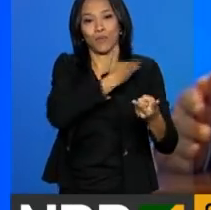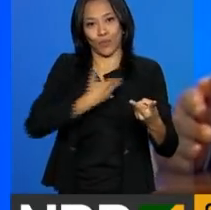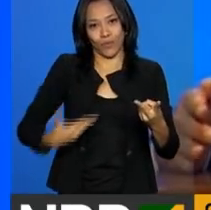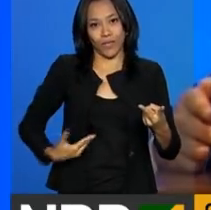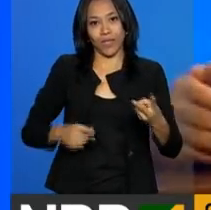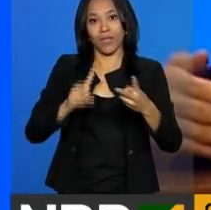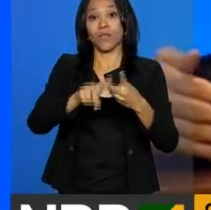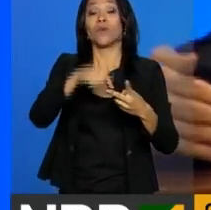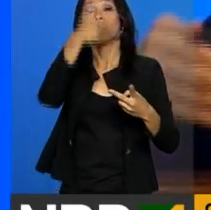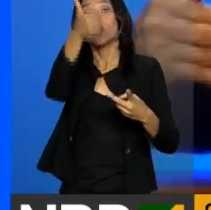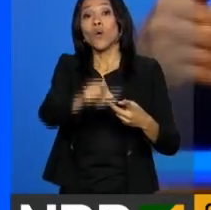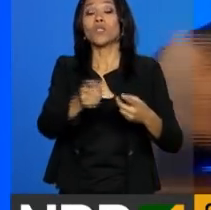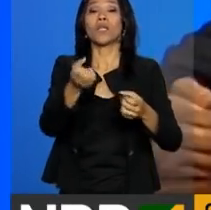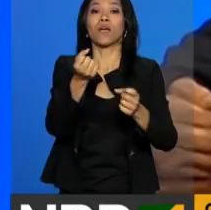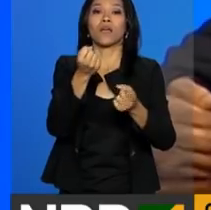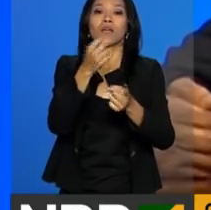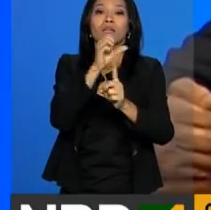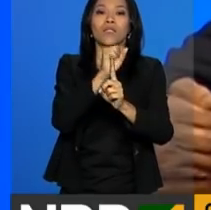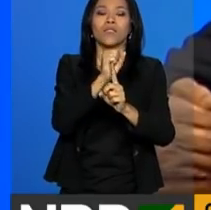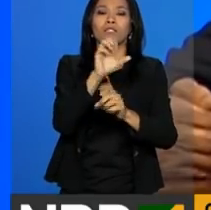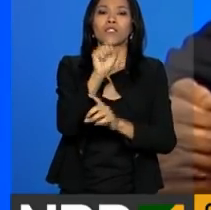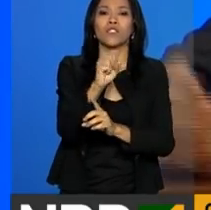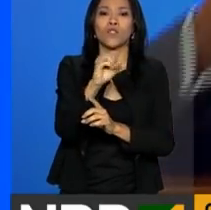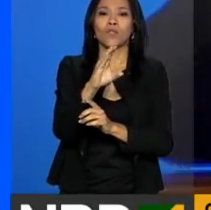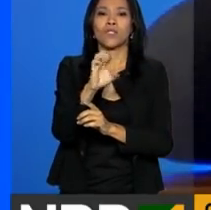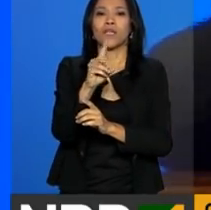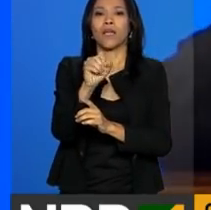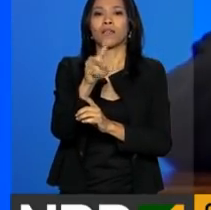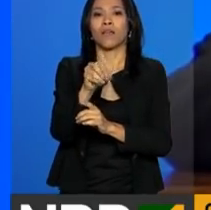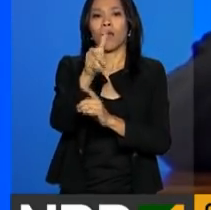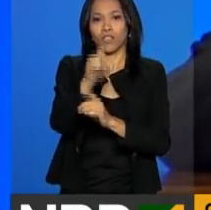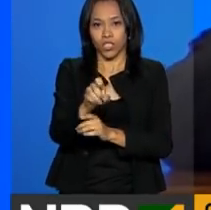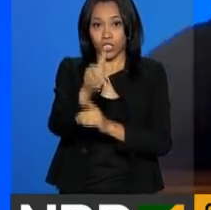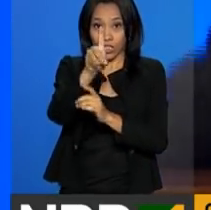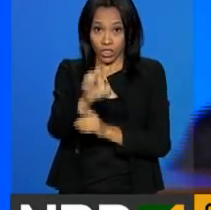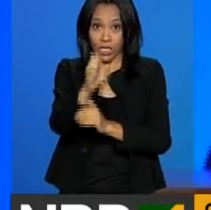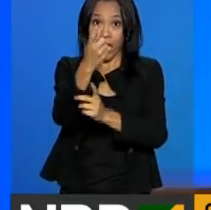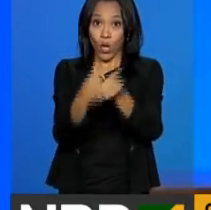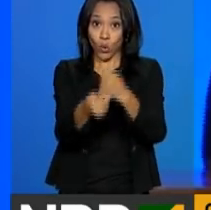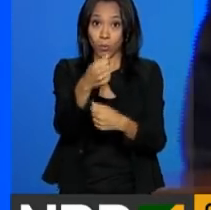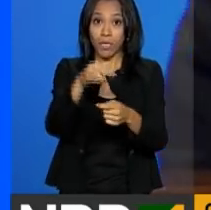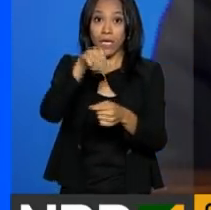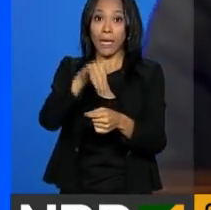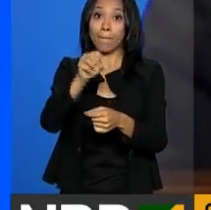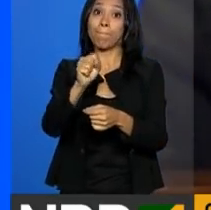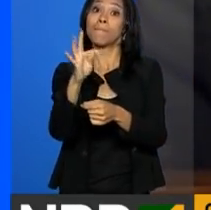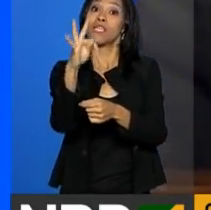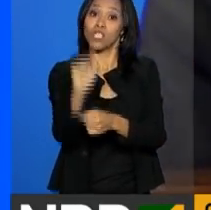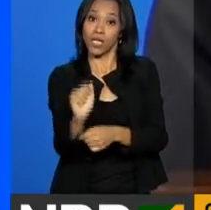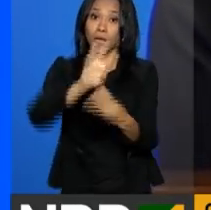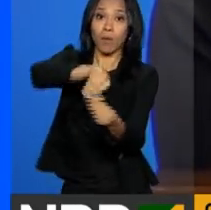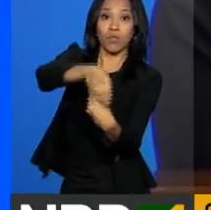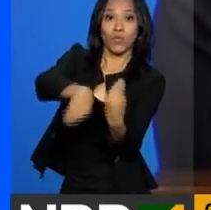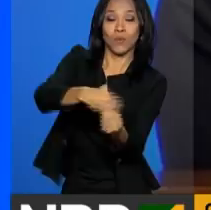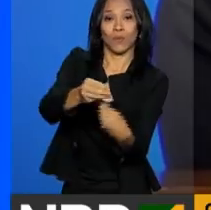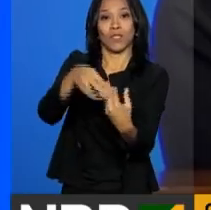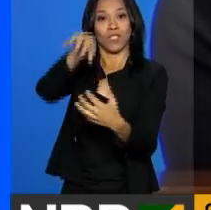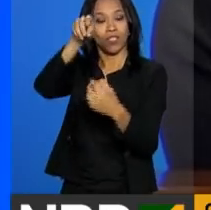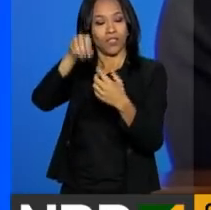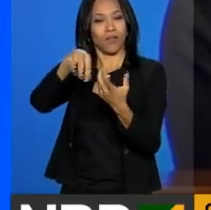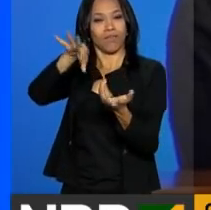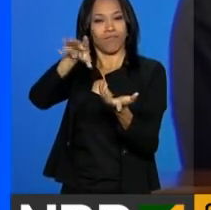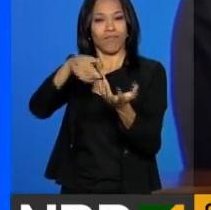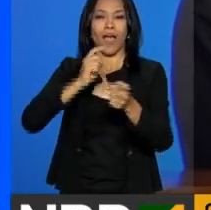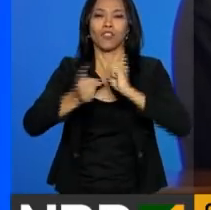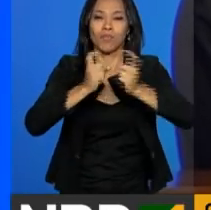mista que é um passo além das autarquias ainda que exercentes de uma atividade pública mais adiante o